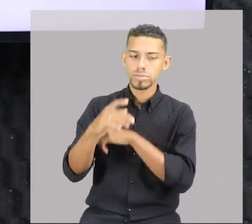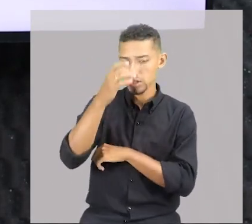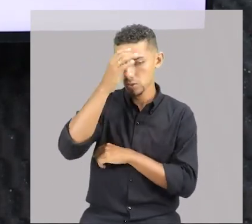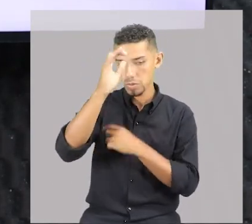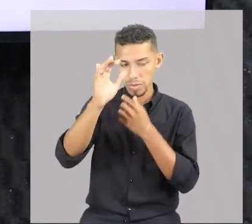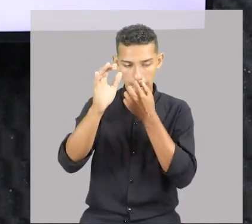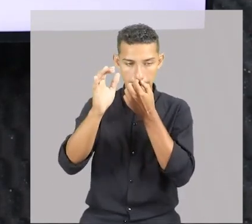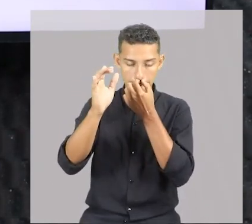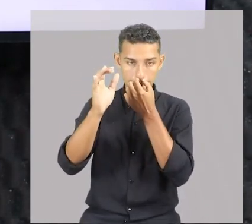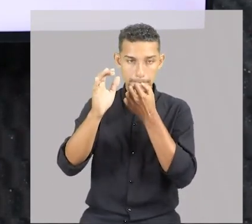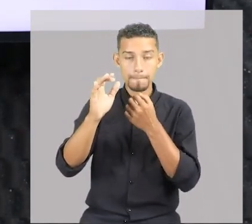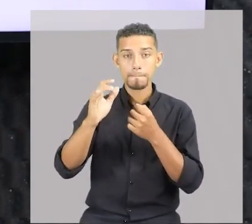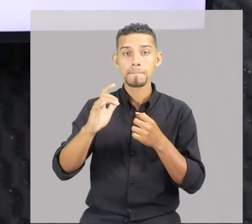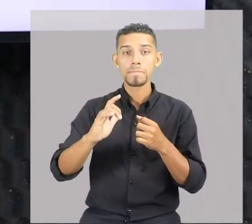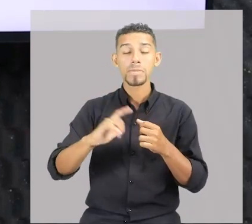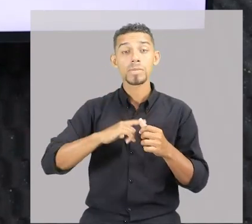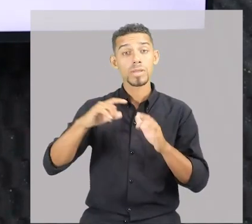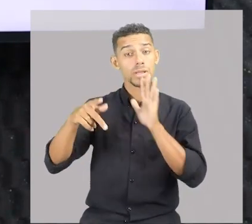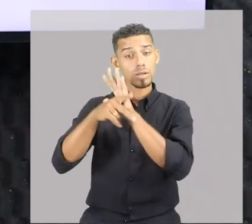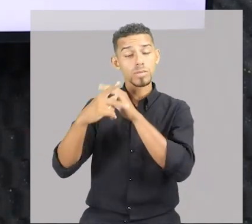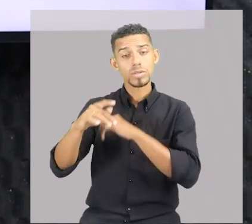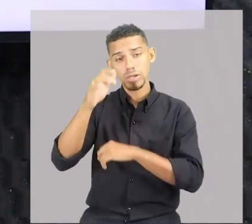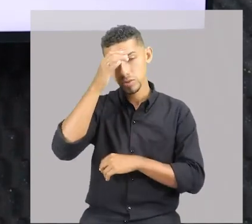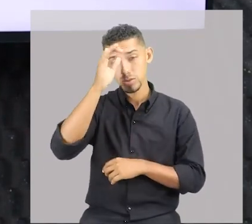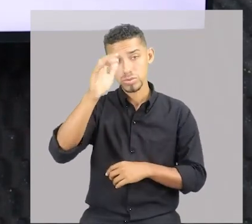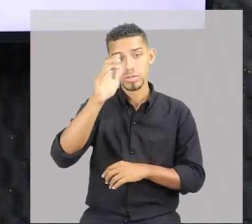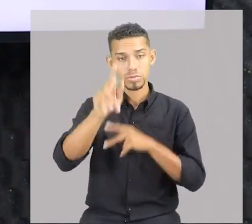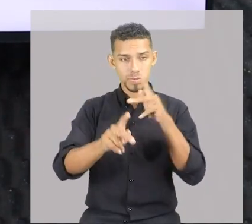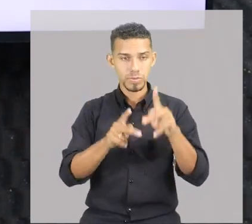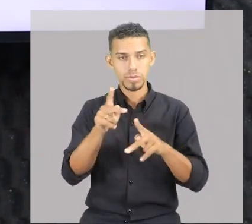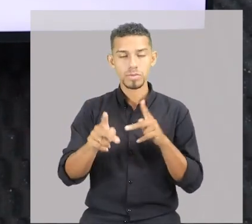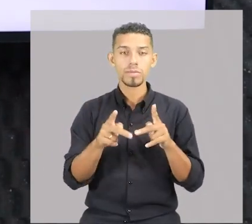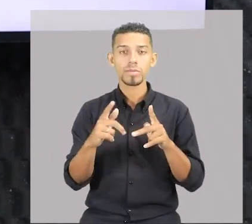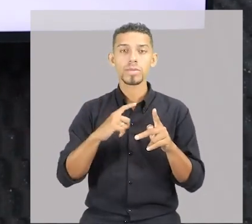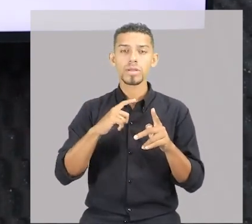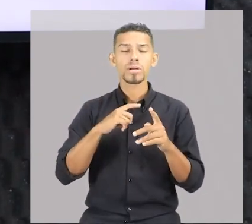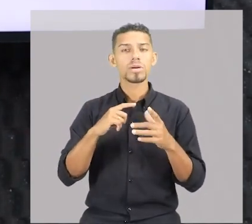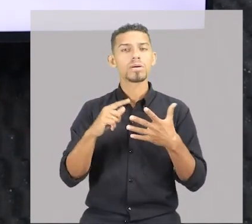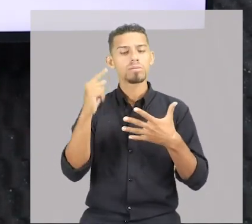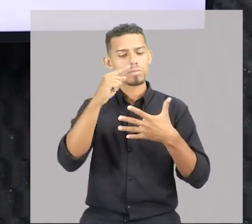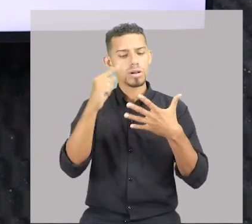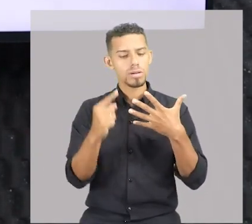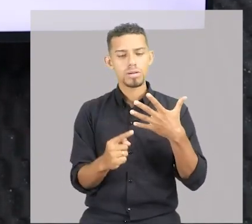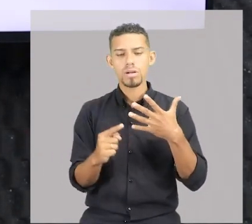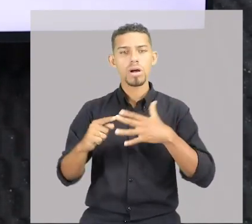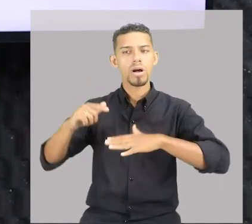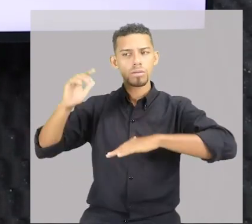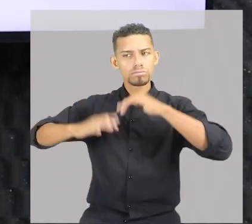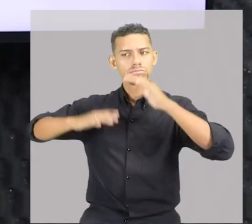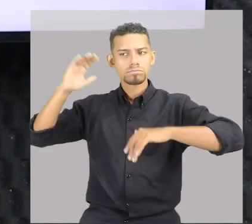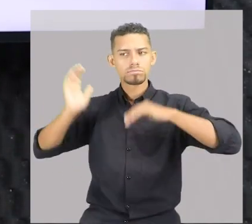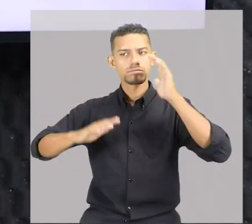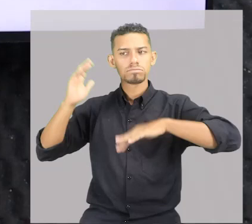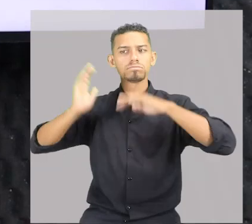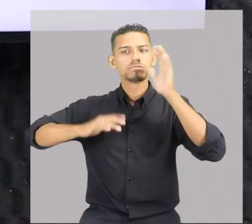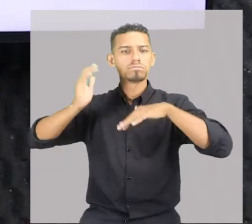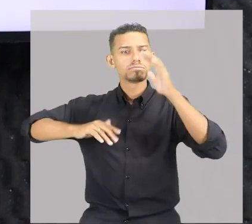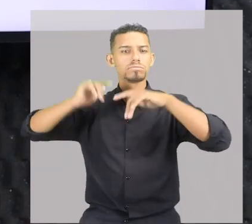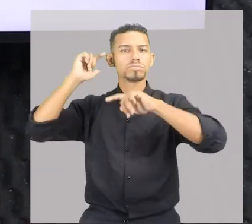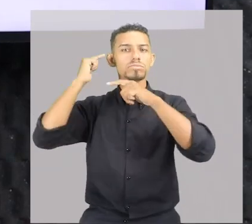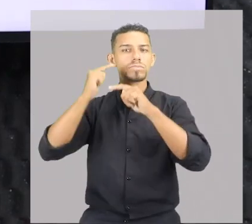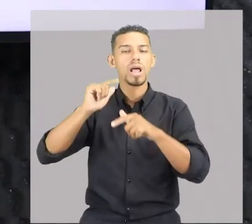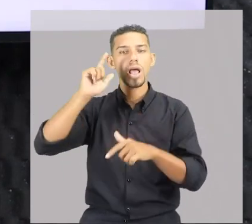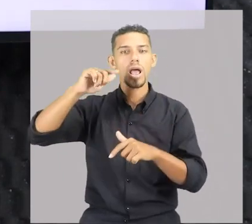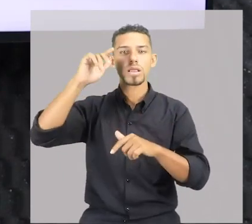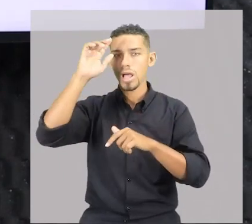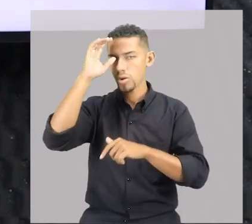cultura, geralmente aquela coisa é da cultura popular. Quando você fala de um bloco tradicional, é da cultura popular.